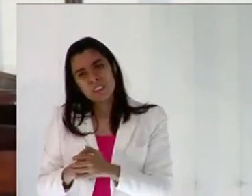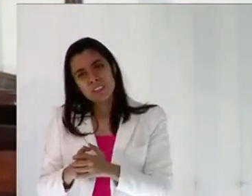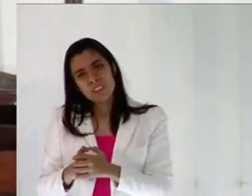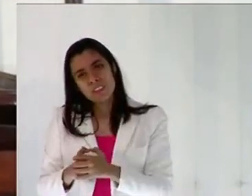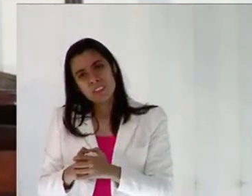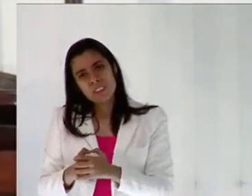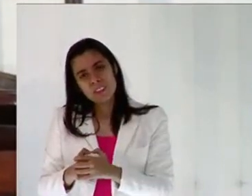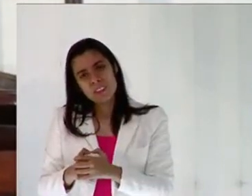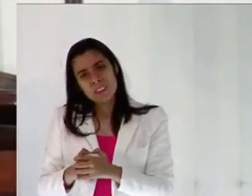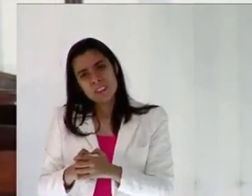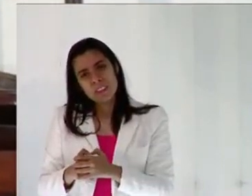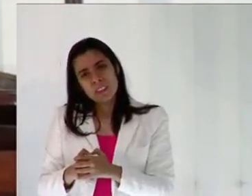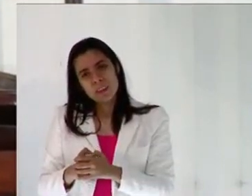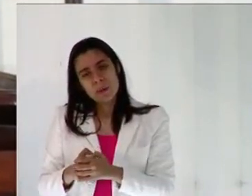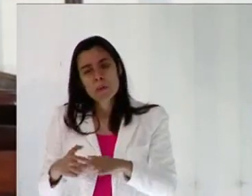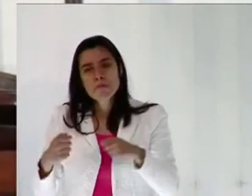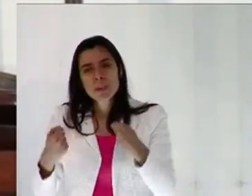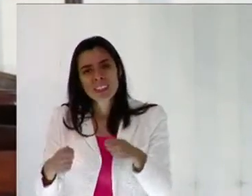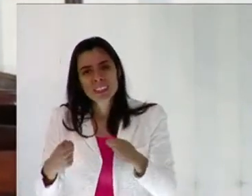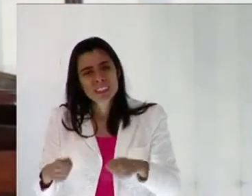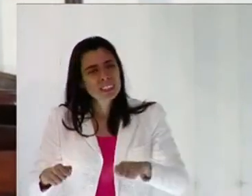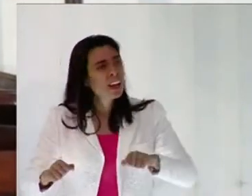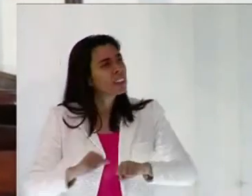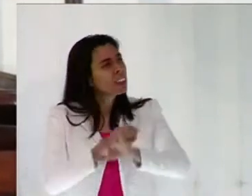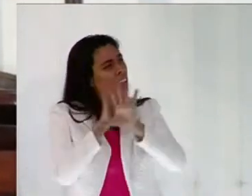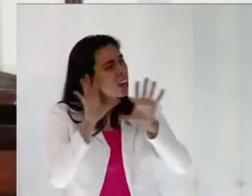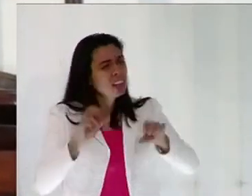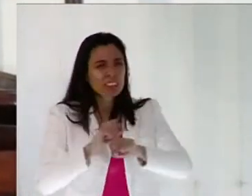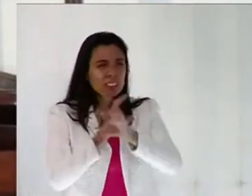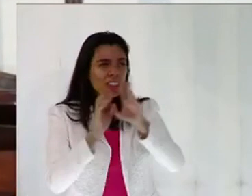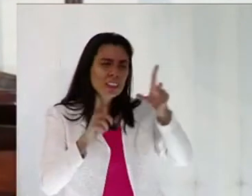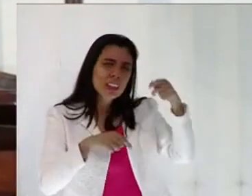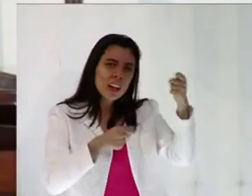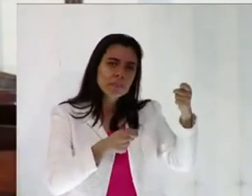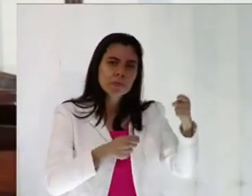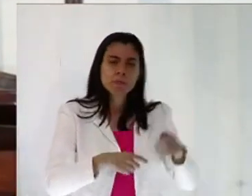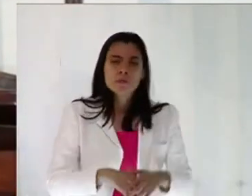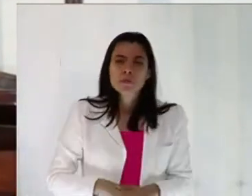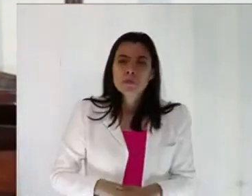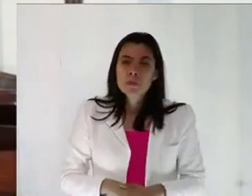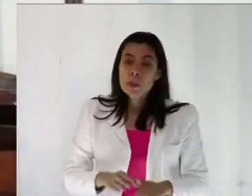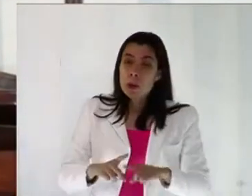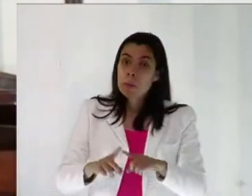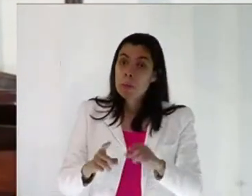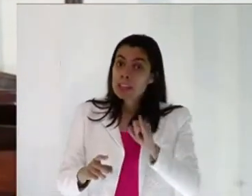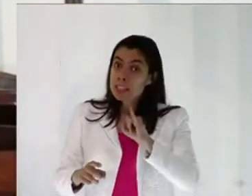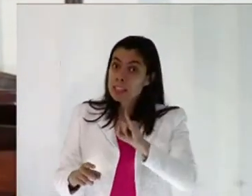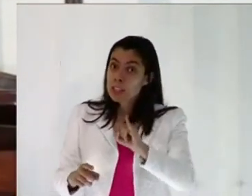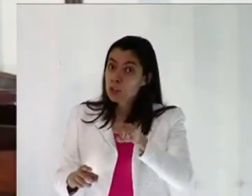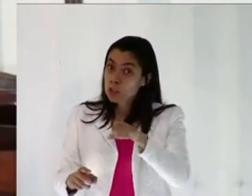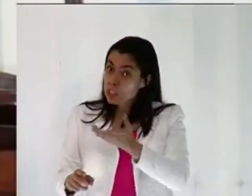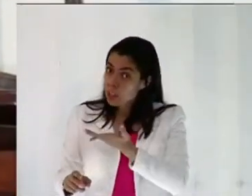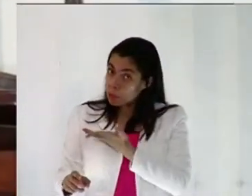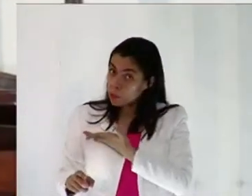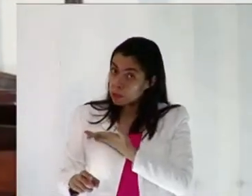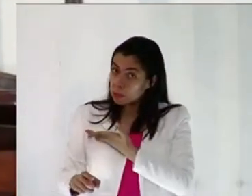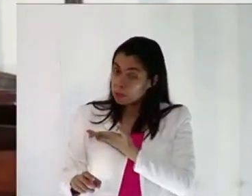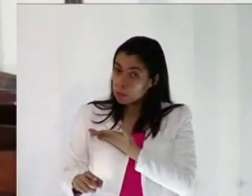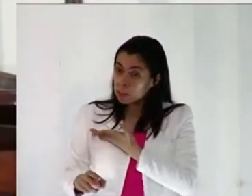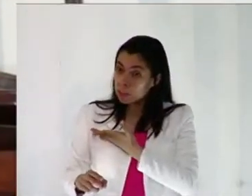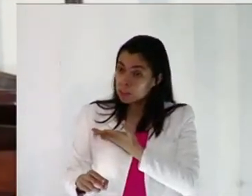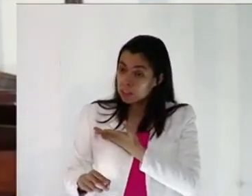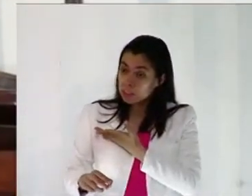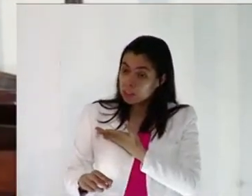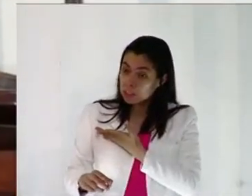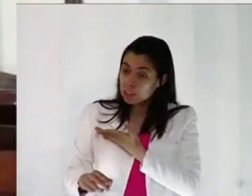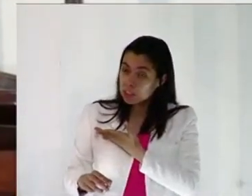amor. Mas se há alguém que está acompanhando a exposição da palavra de Deus nessa noite, meu amigo, minha amiga, e você talvez está pensando,